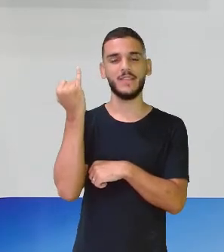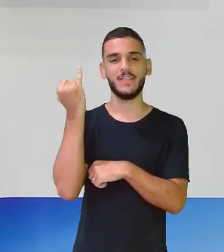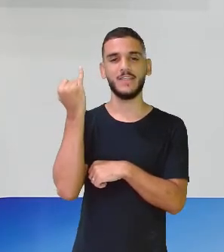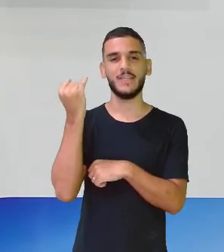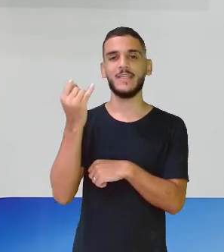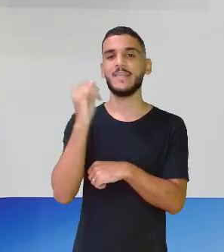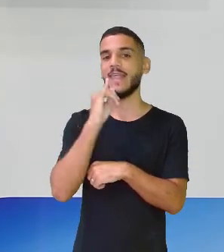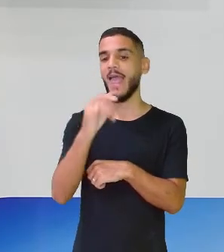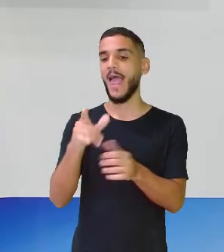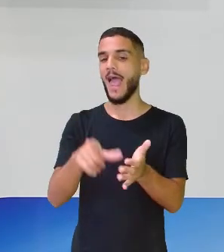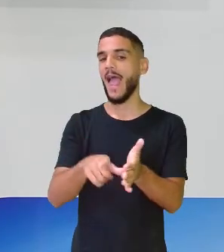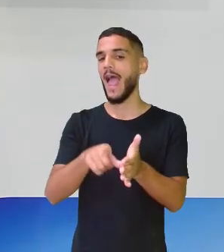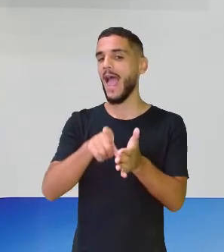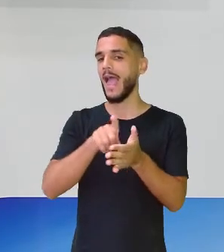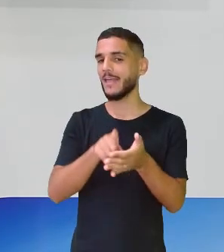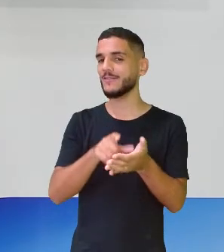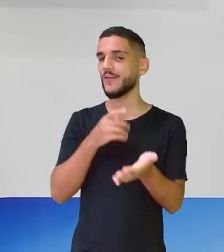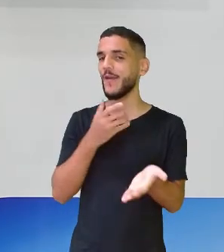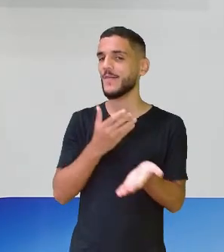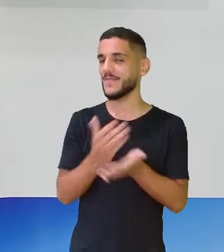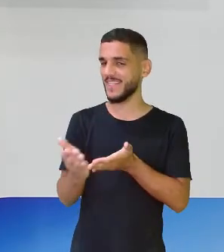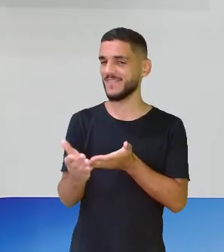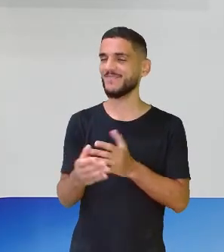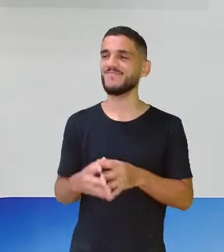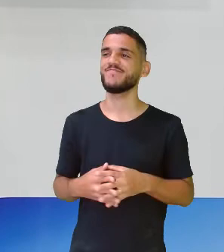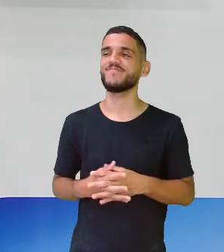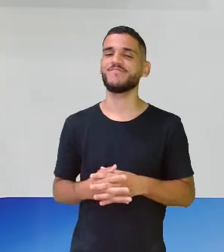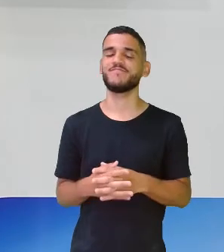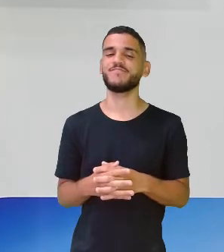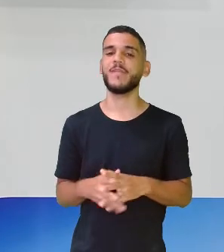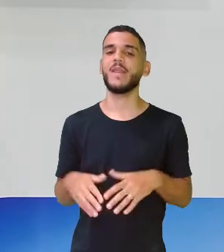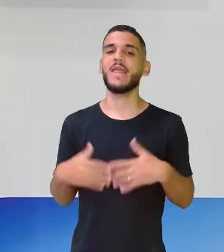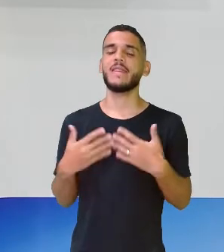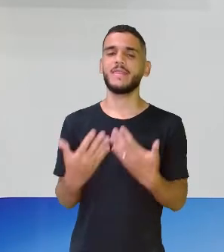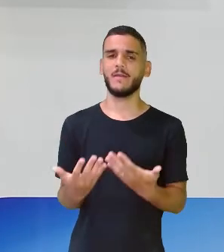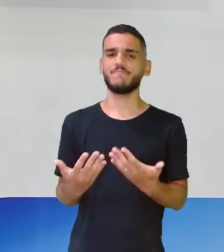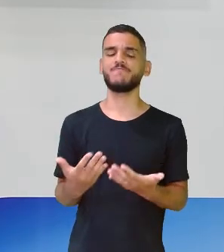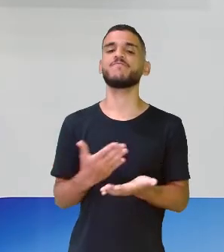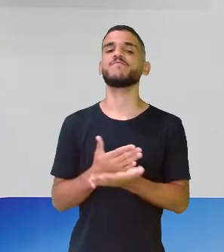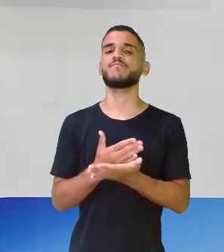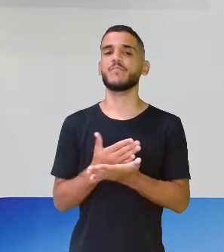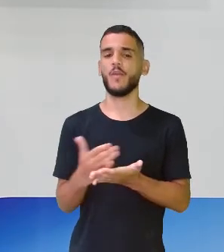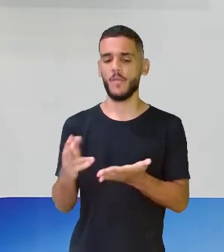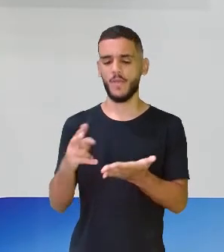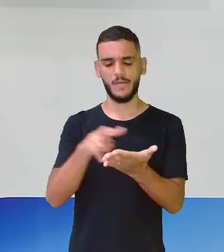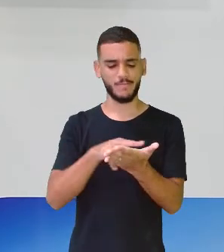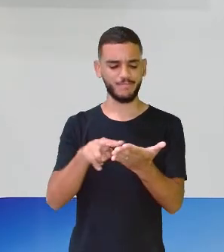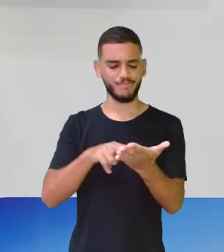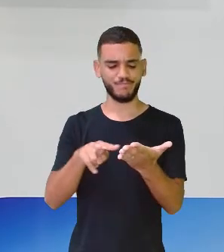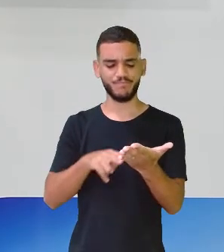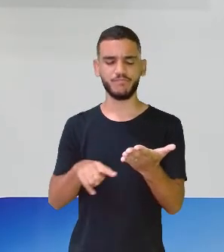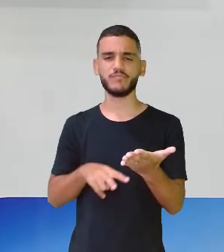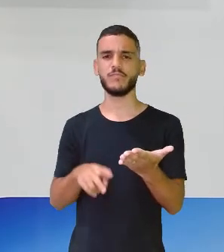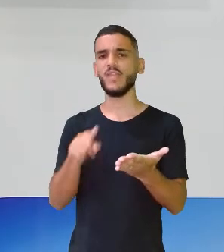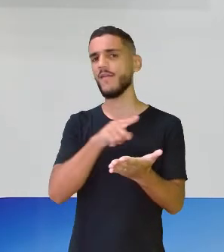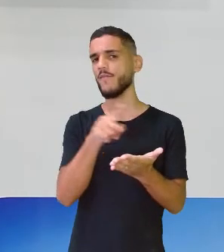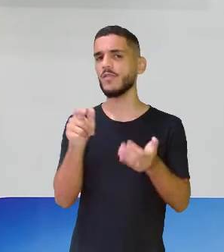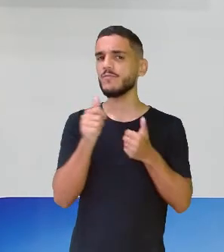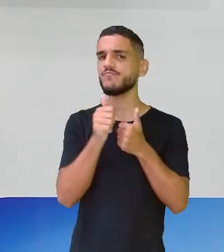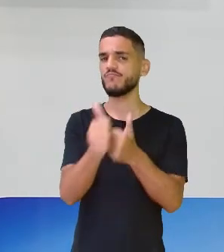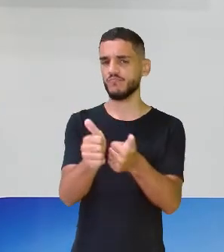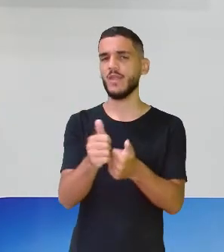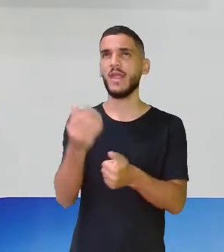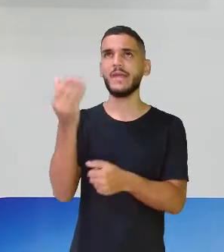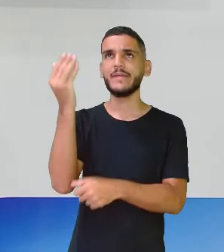Porque aí é fácil demais. Mas então, vamos começar a nossa leitura e você vai acompanhando